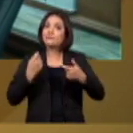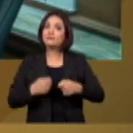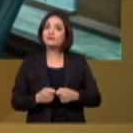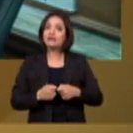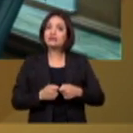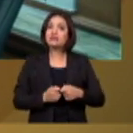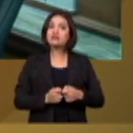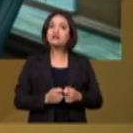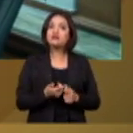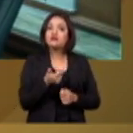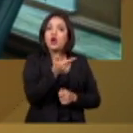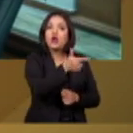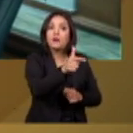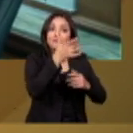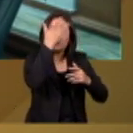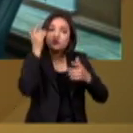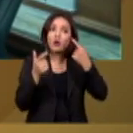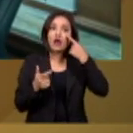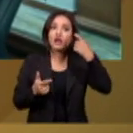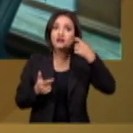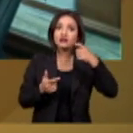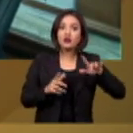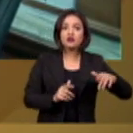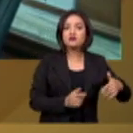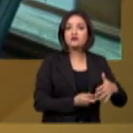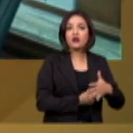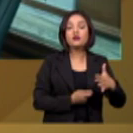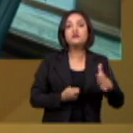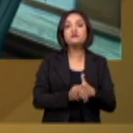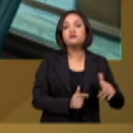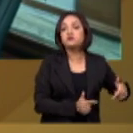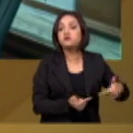fracionário engraçado olha